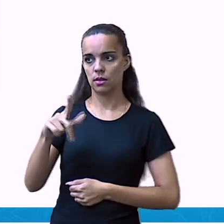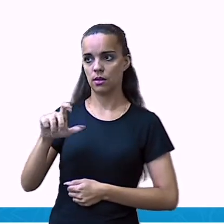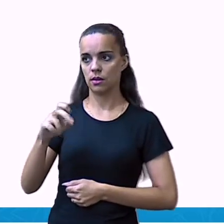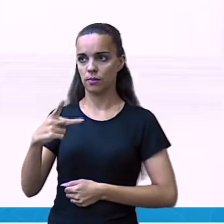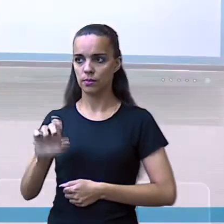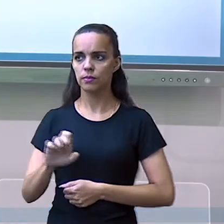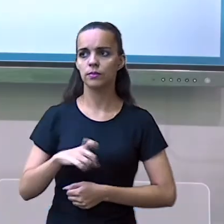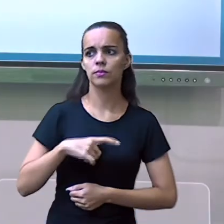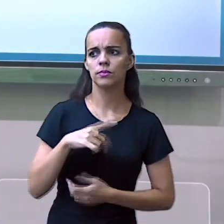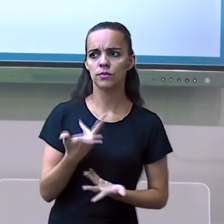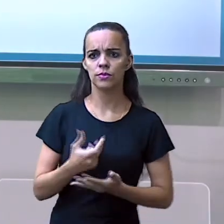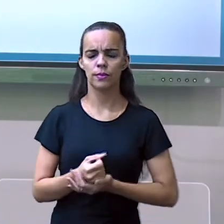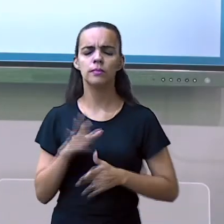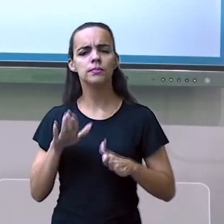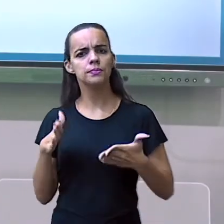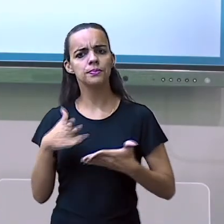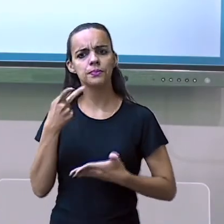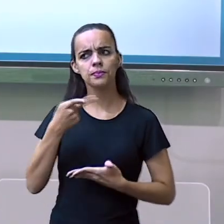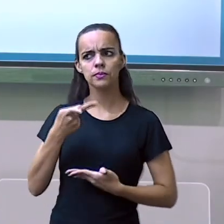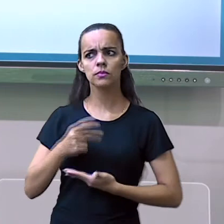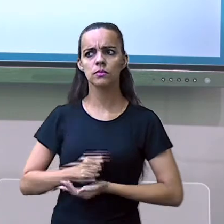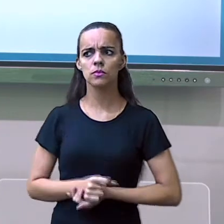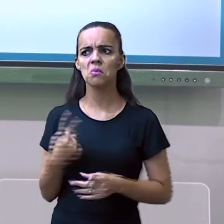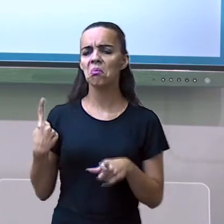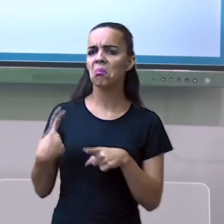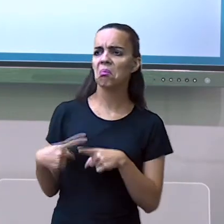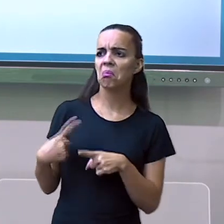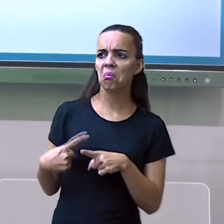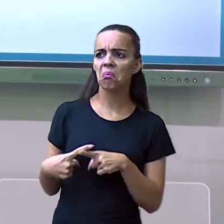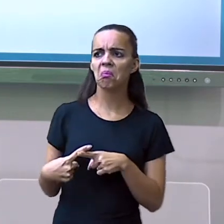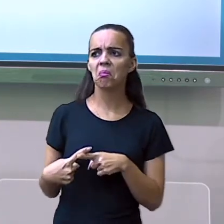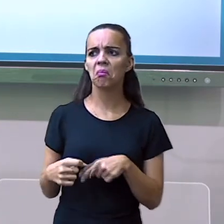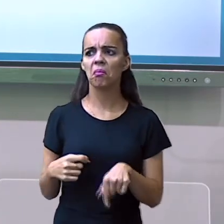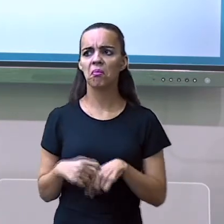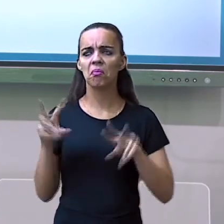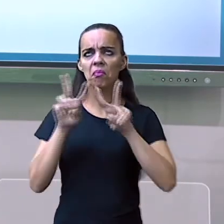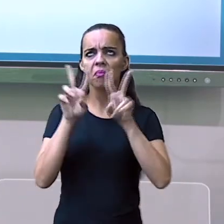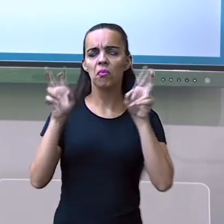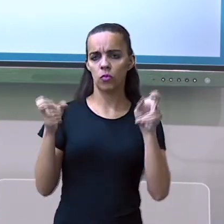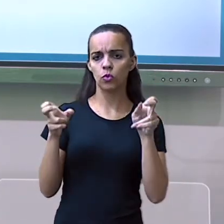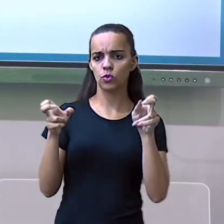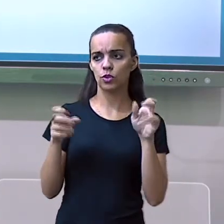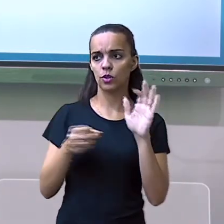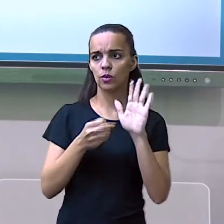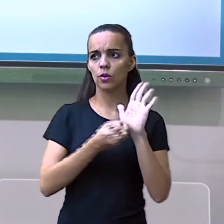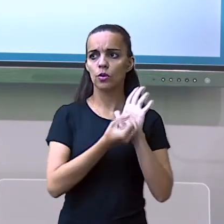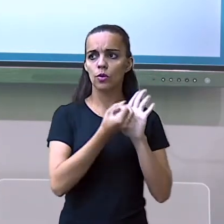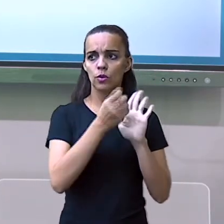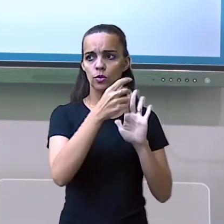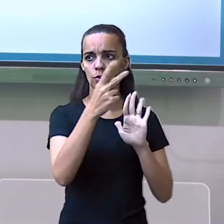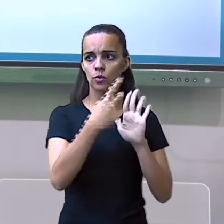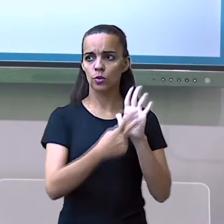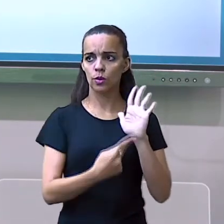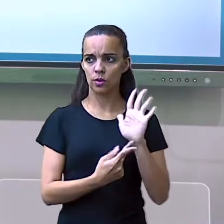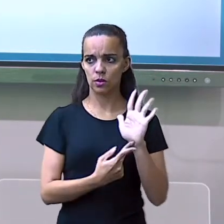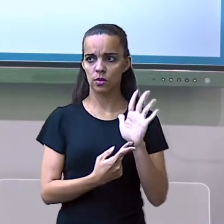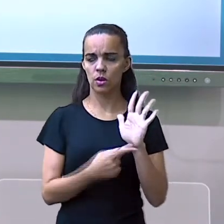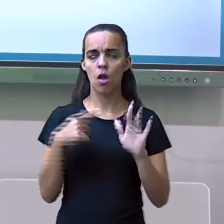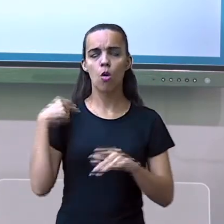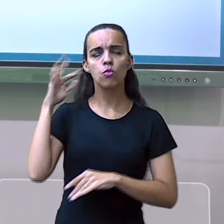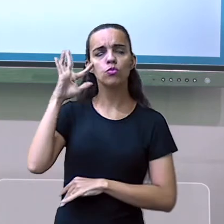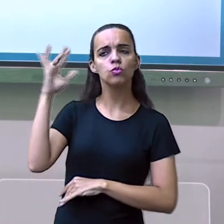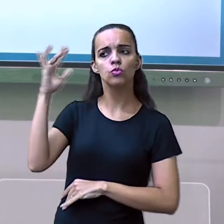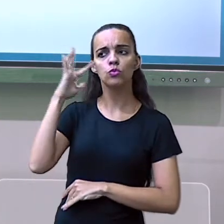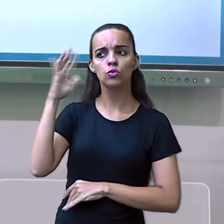texto. Me diga, por que o título do poema é Os Sonhos do